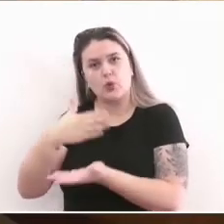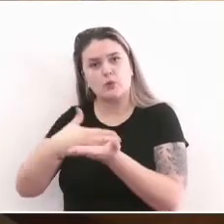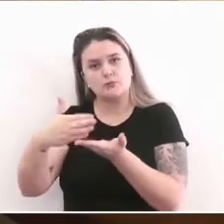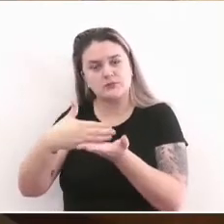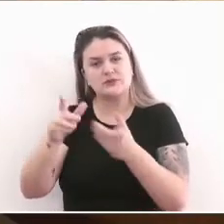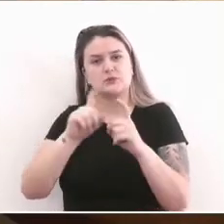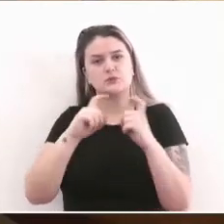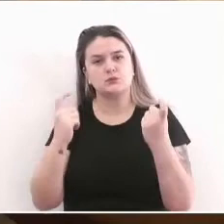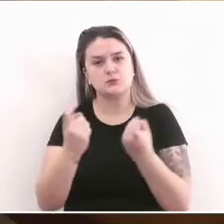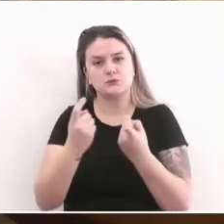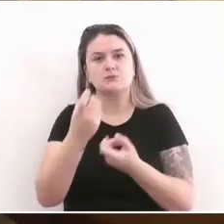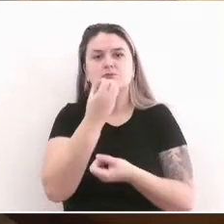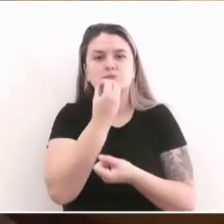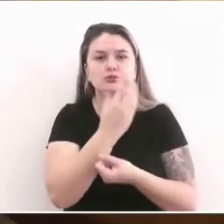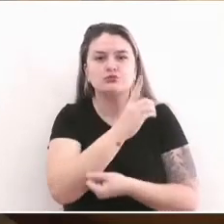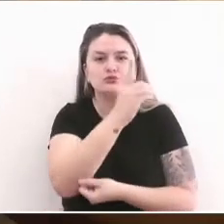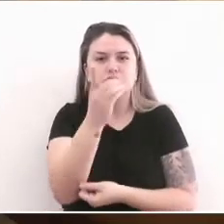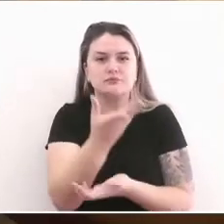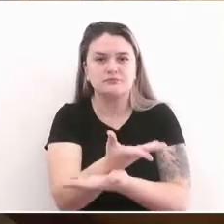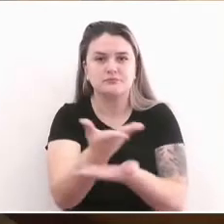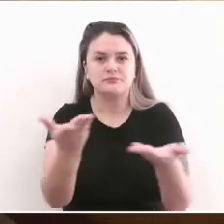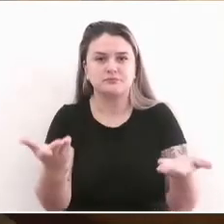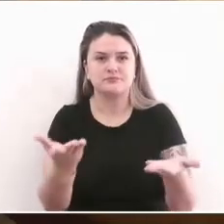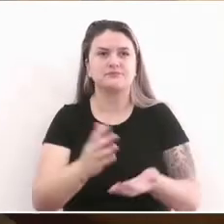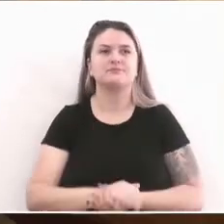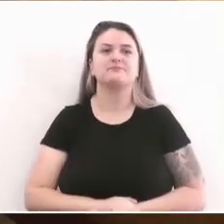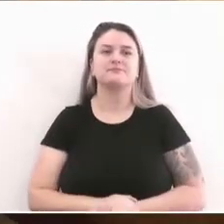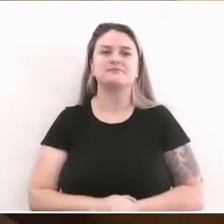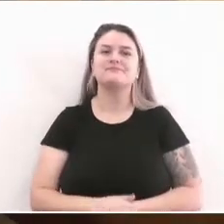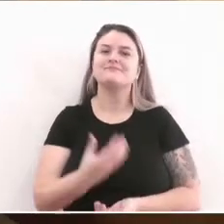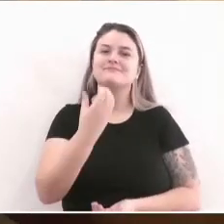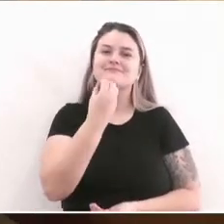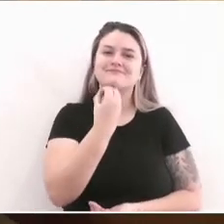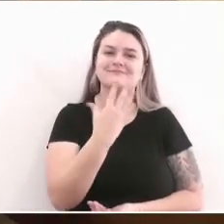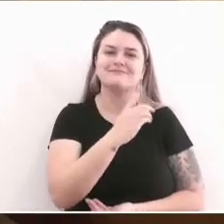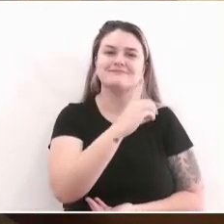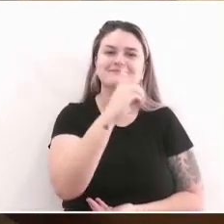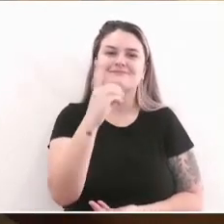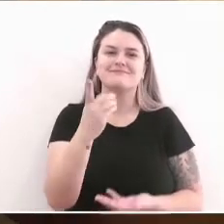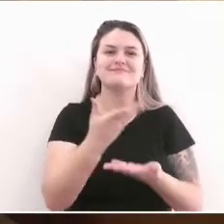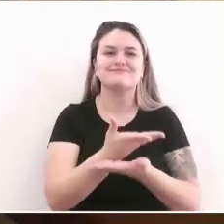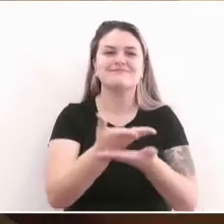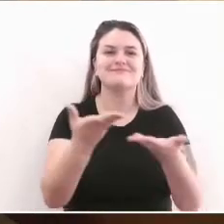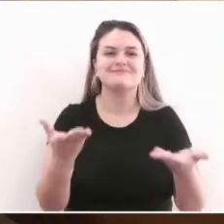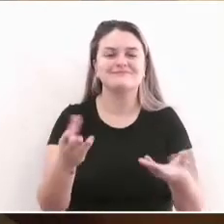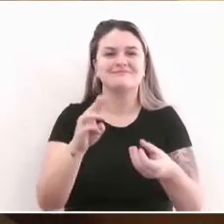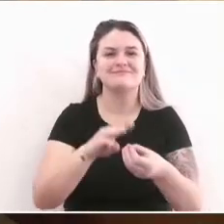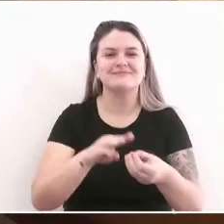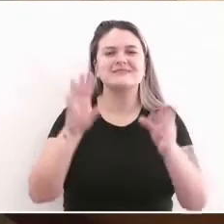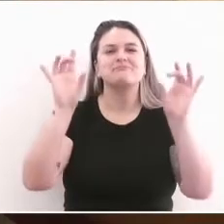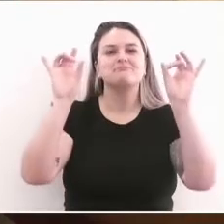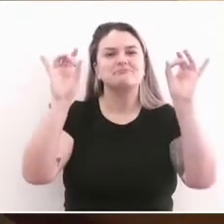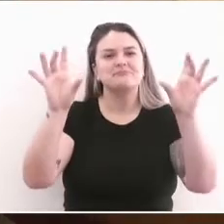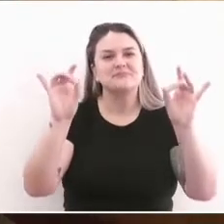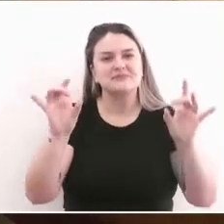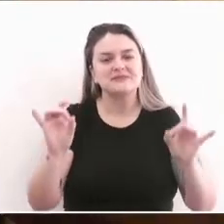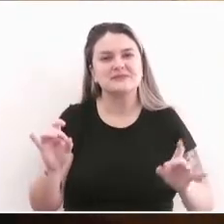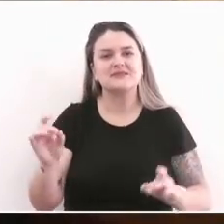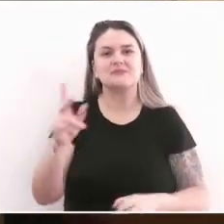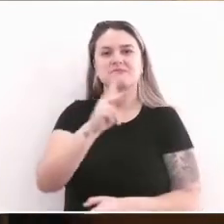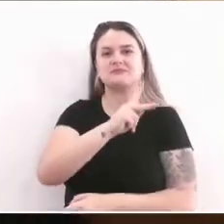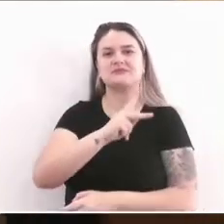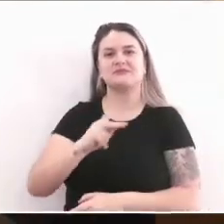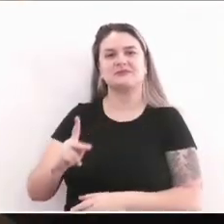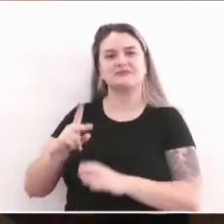audiência. Um bom dia a todos. Bom dia a todos os munícipes, em especial ao presidente